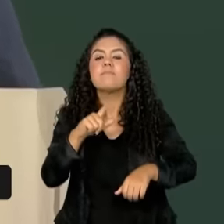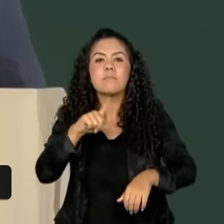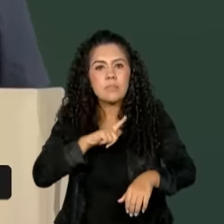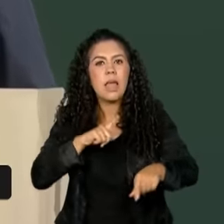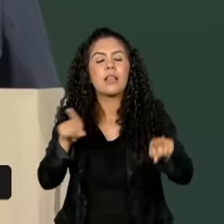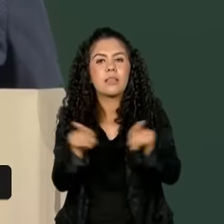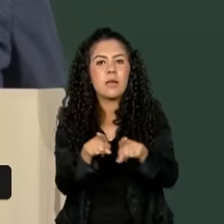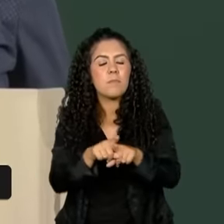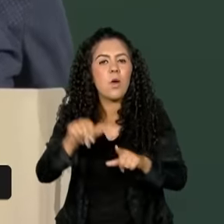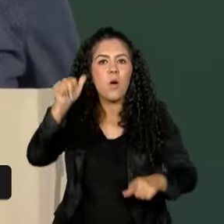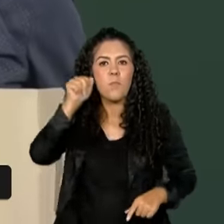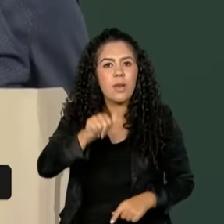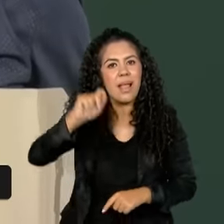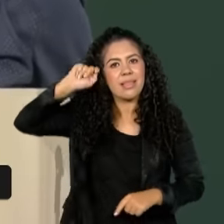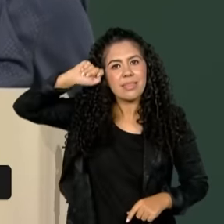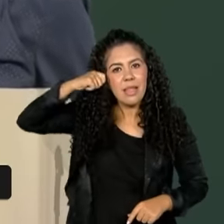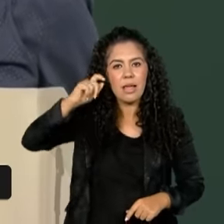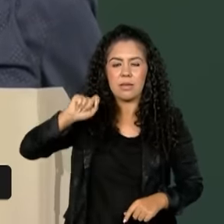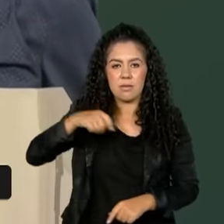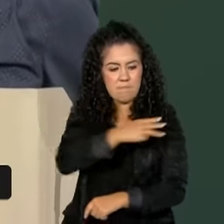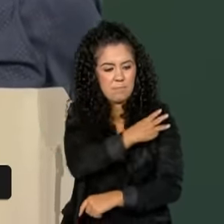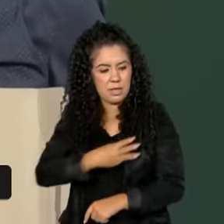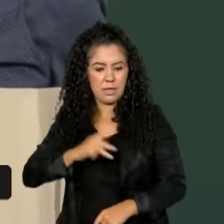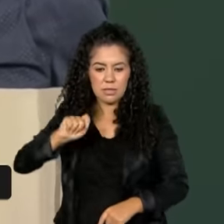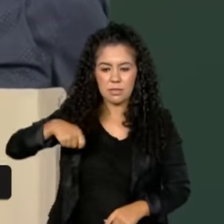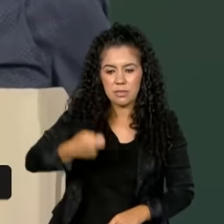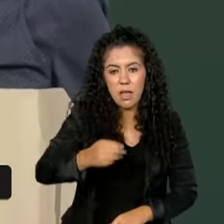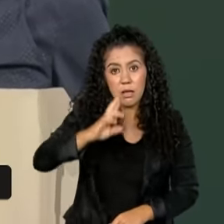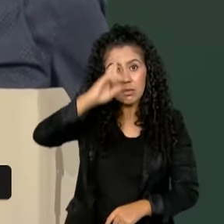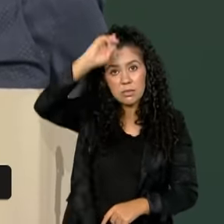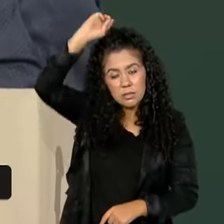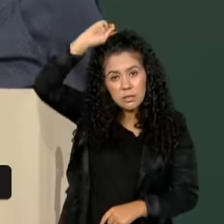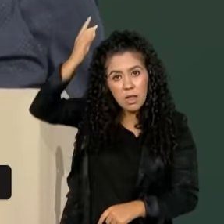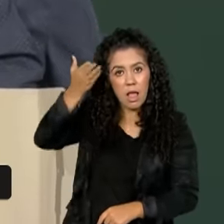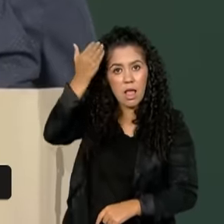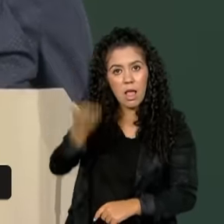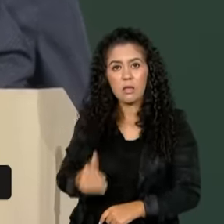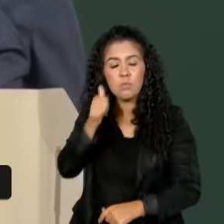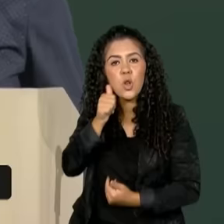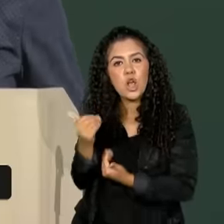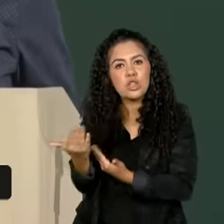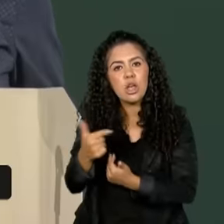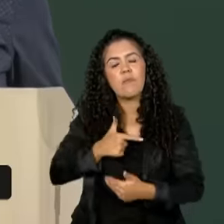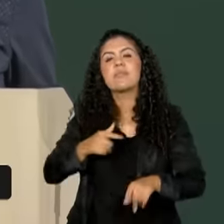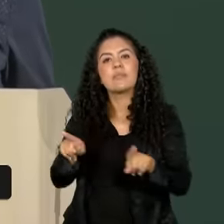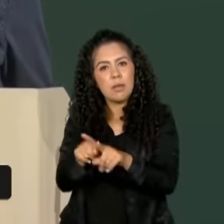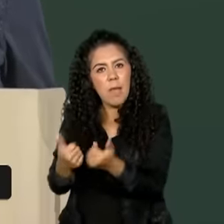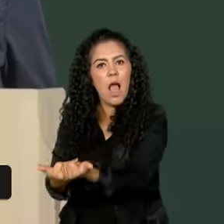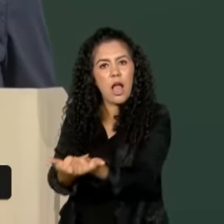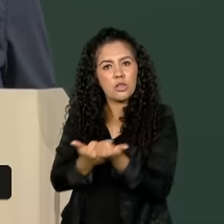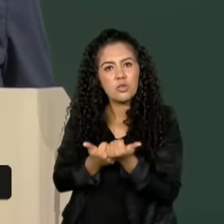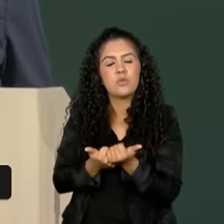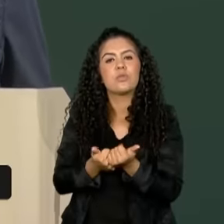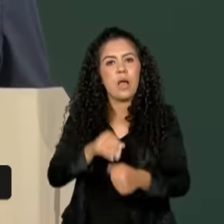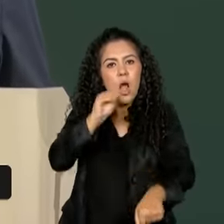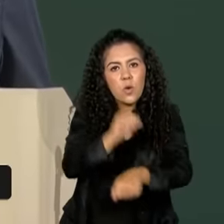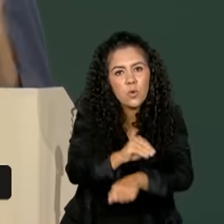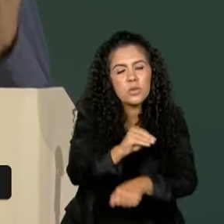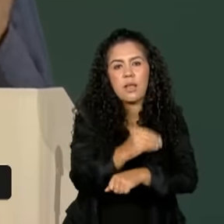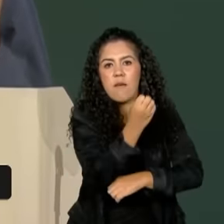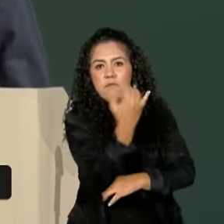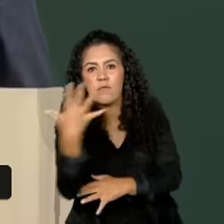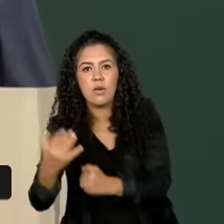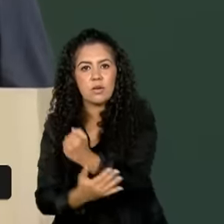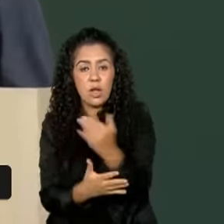negra, Aniele Franco, uma jovem que está ajudando a proteger a floresta com o povo quilombola.